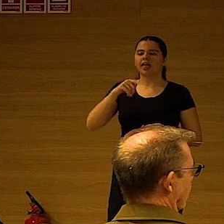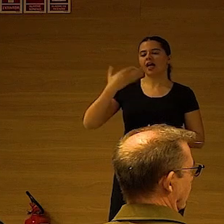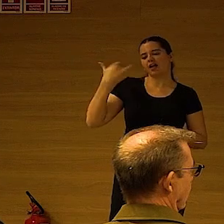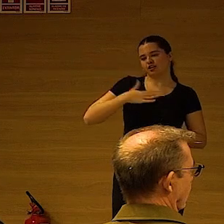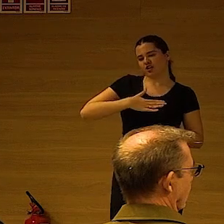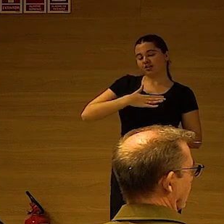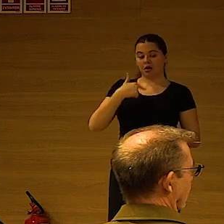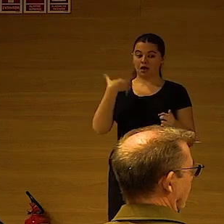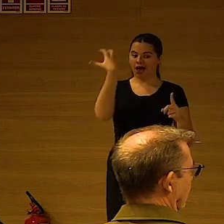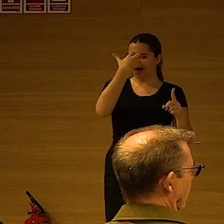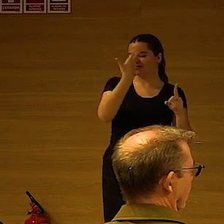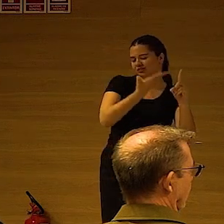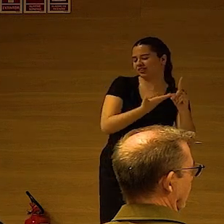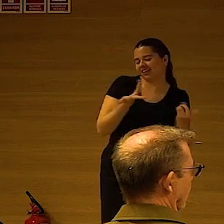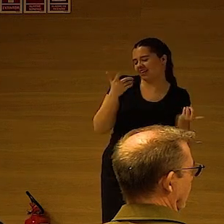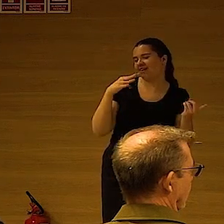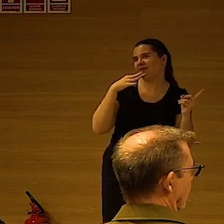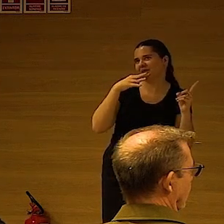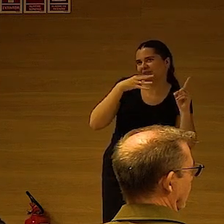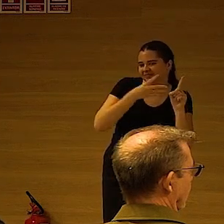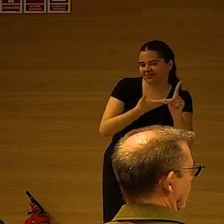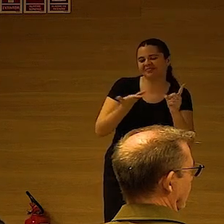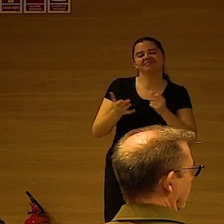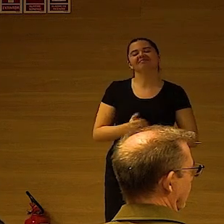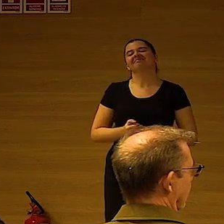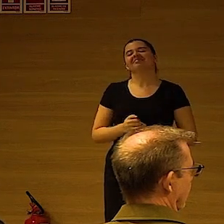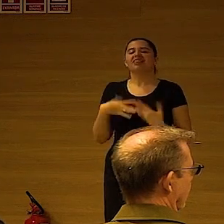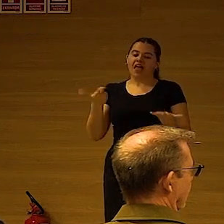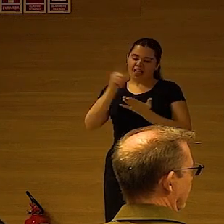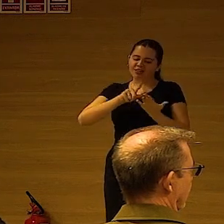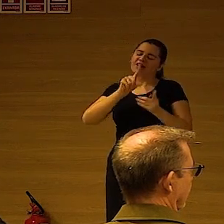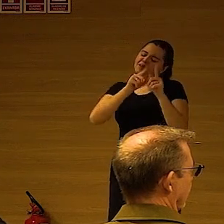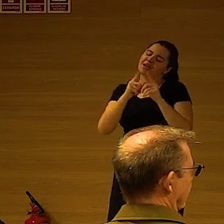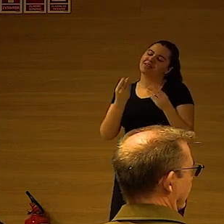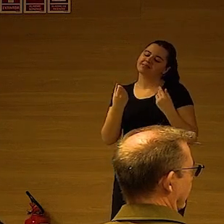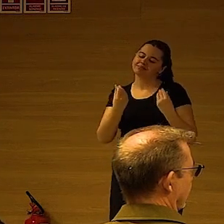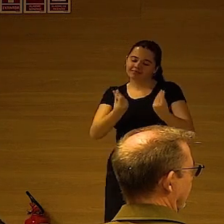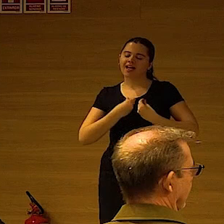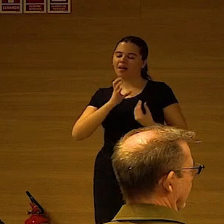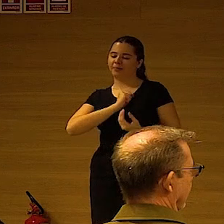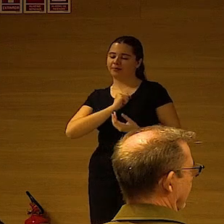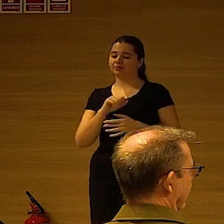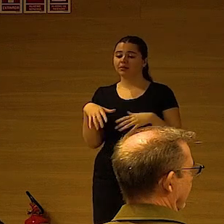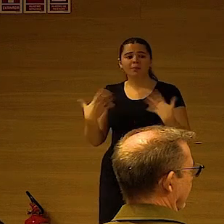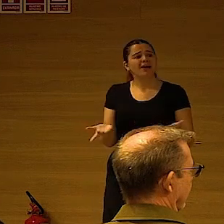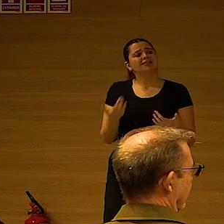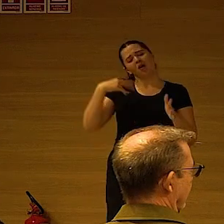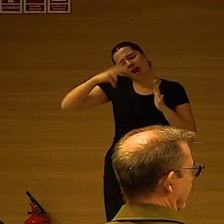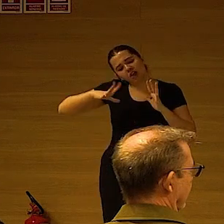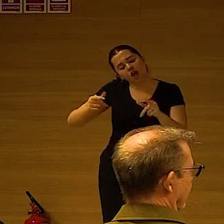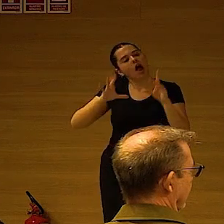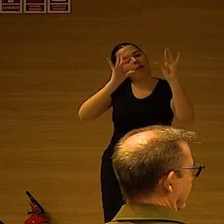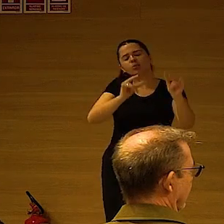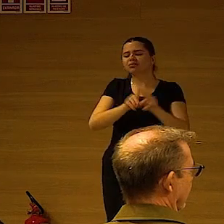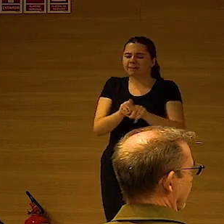que claro, eu me apaixonei por ela. Então a literatura me leva aos amores também, né? Só que acabaram os livros lá também. Chegou uma